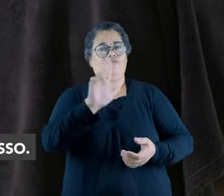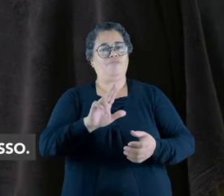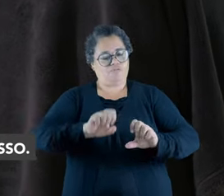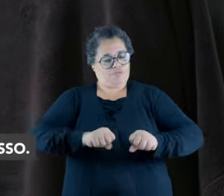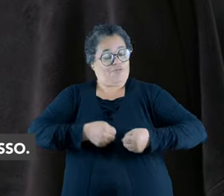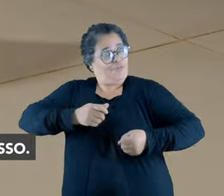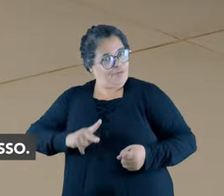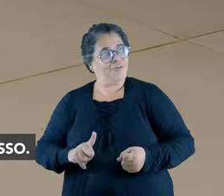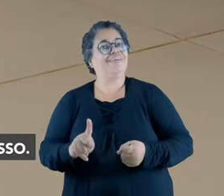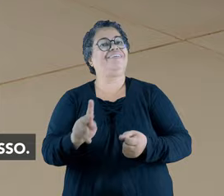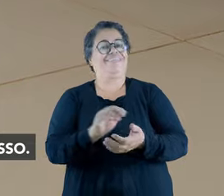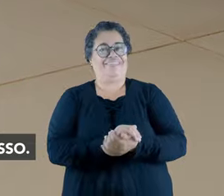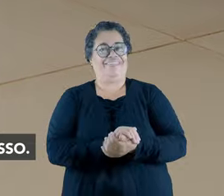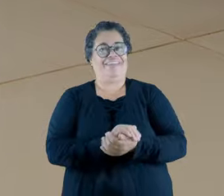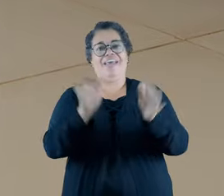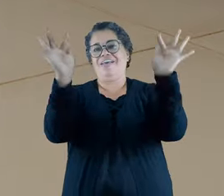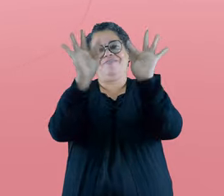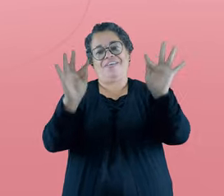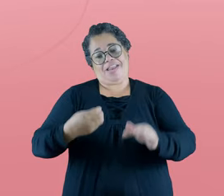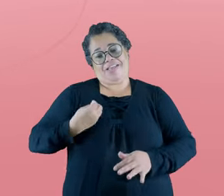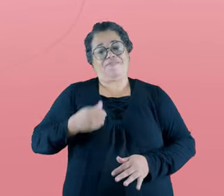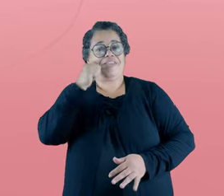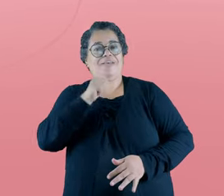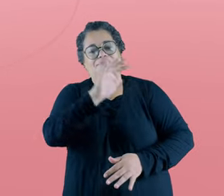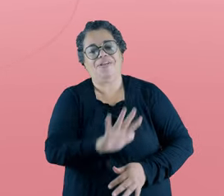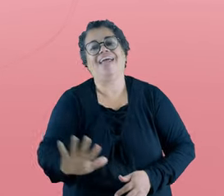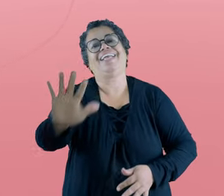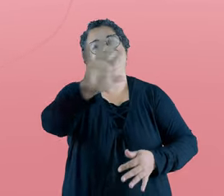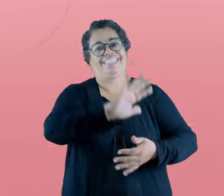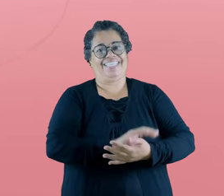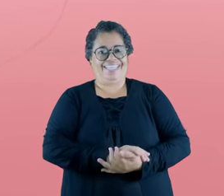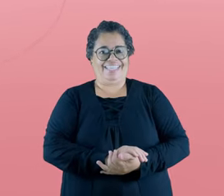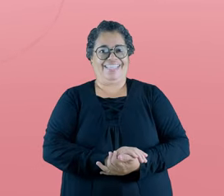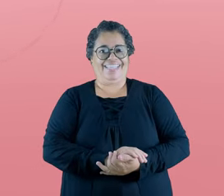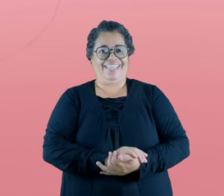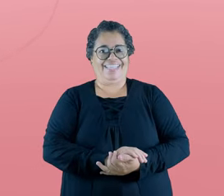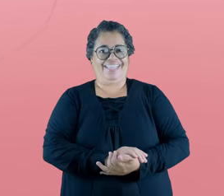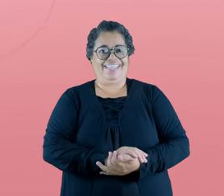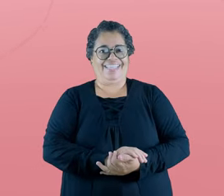Uberlândia vai continuar trabalhando duro pra isso. Feliz vida pras mulheres.